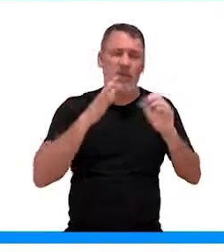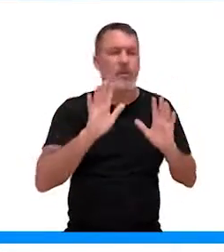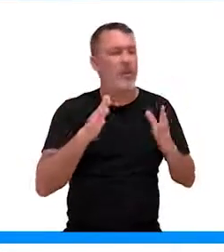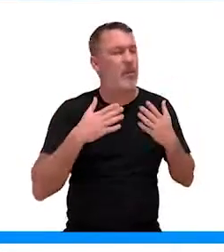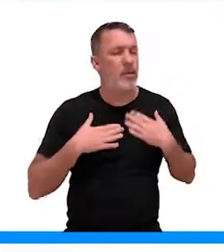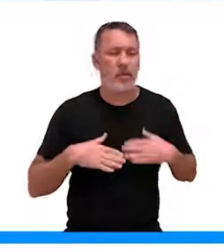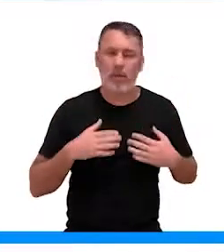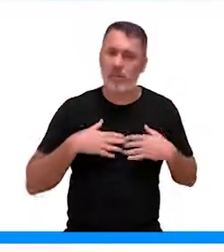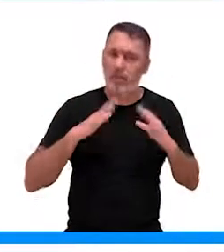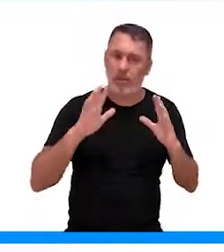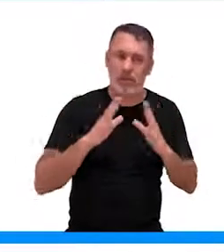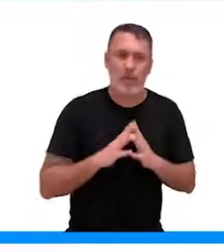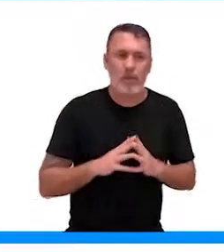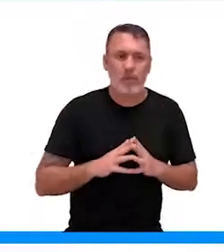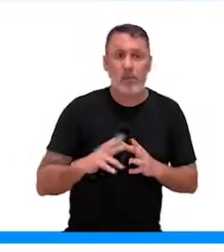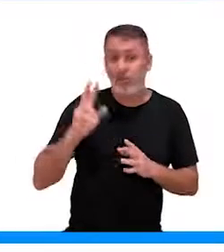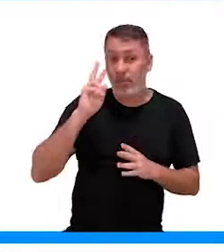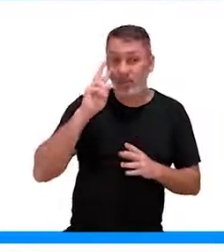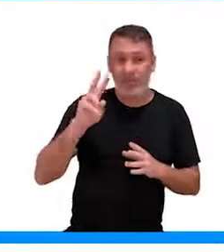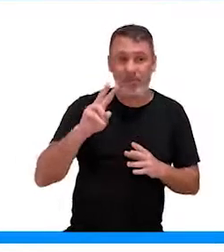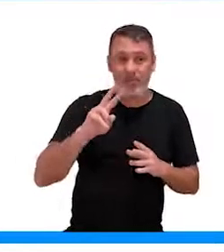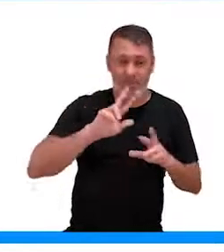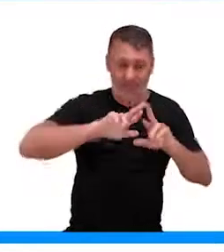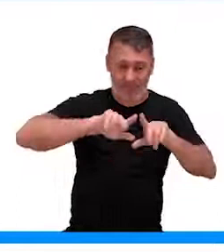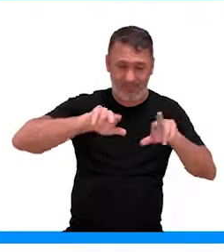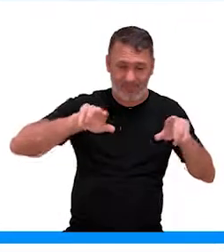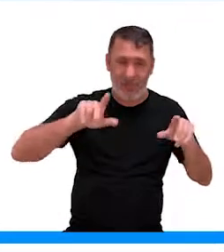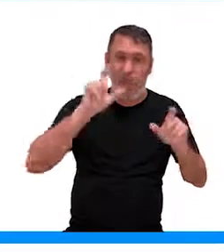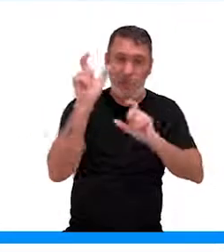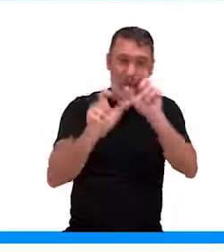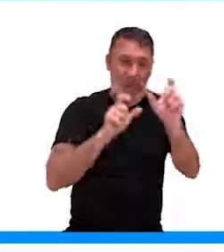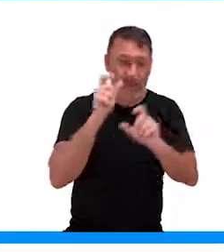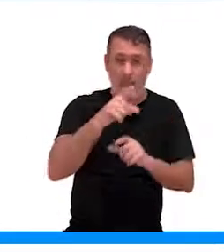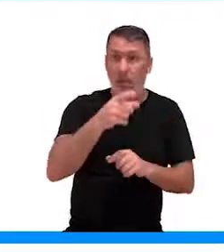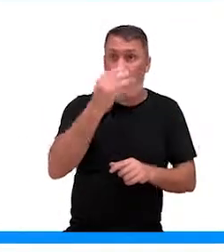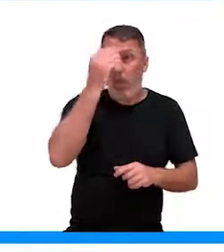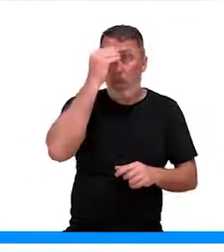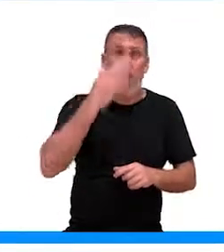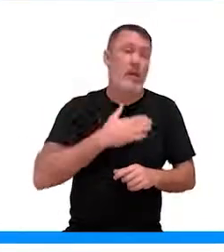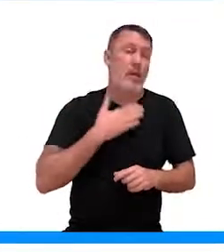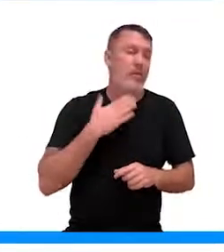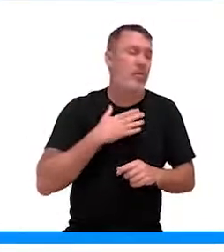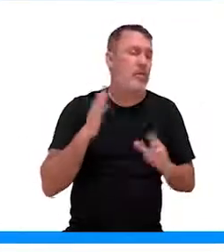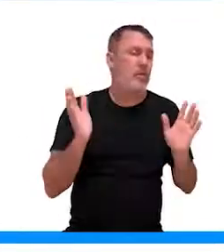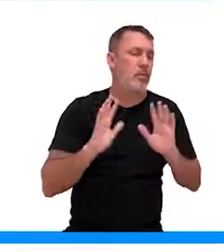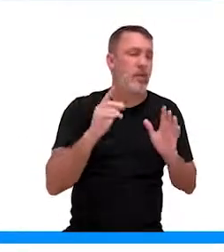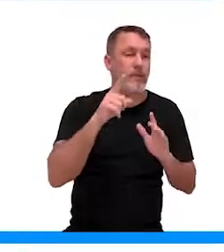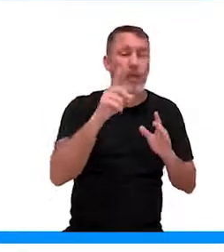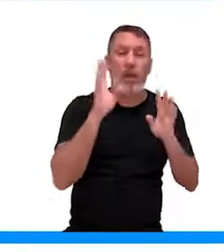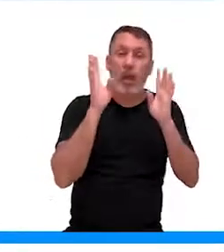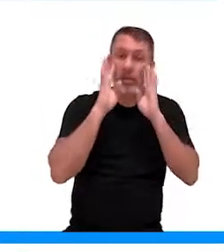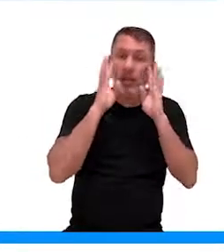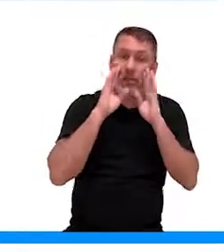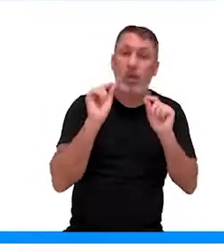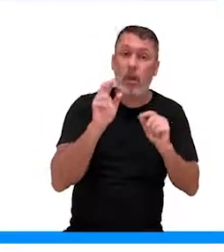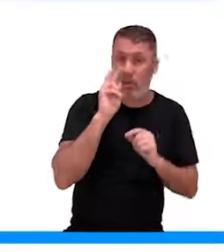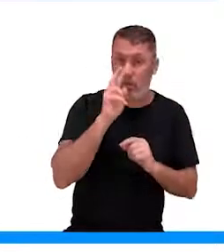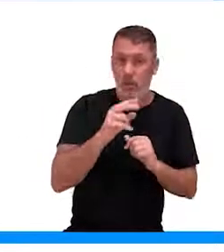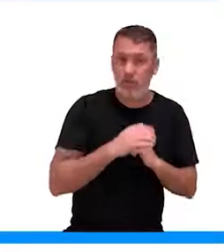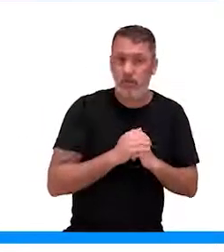Calma. Esses termos, eles podem te assustar, mas preste atenção.